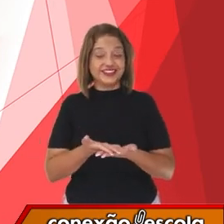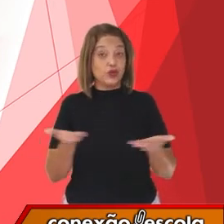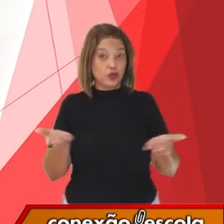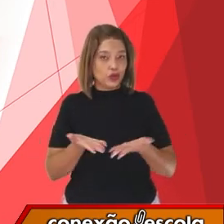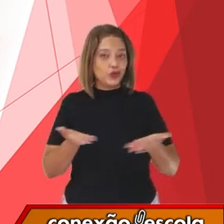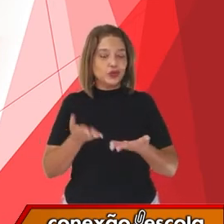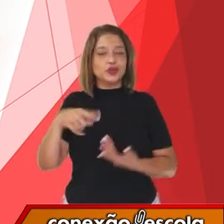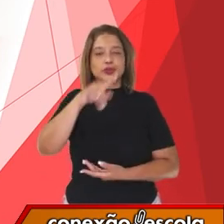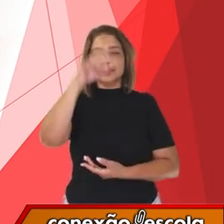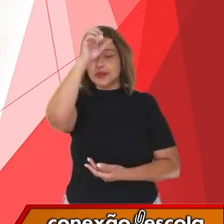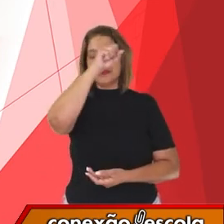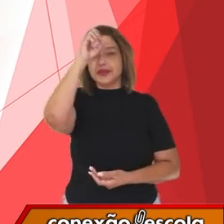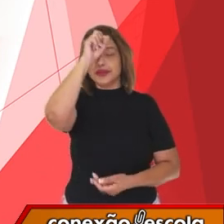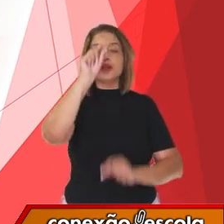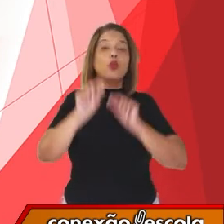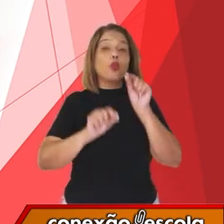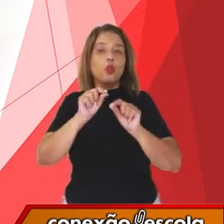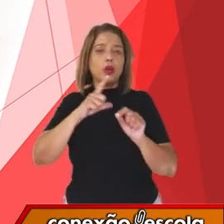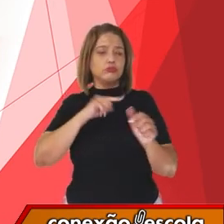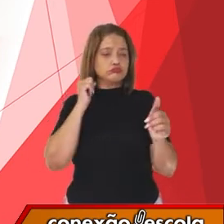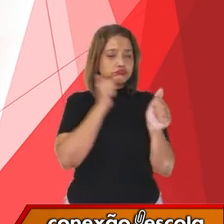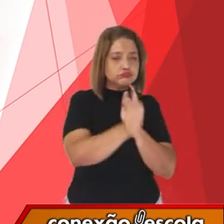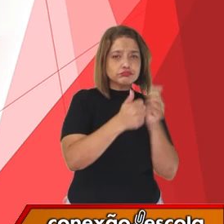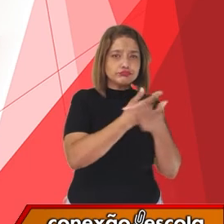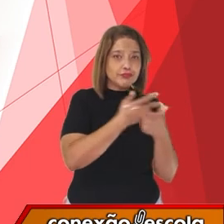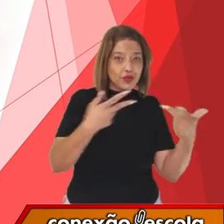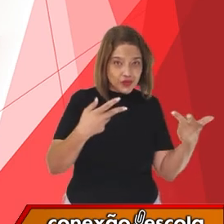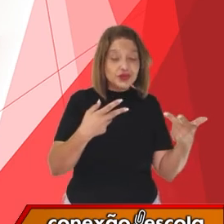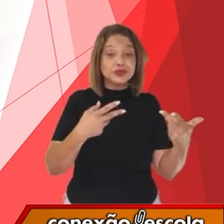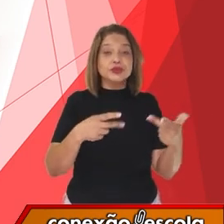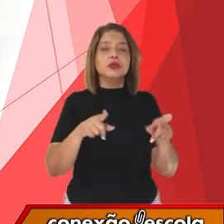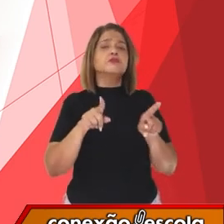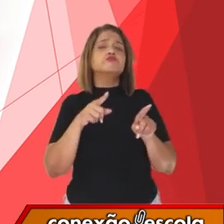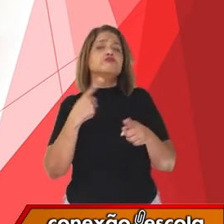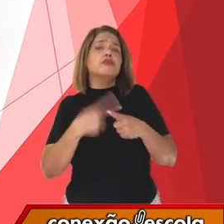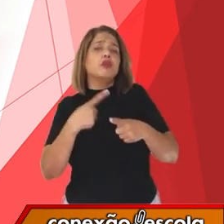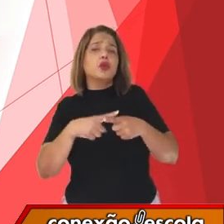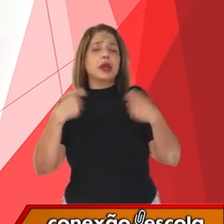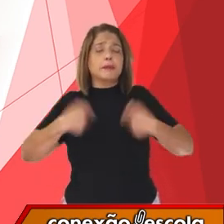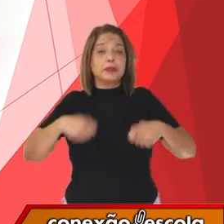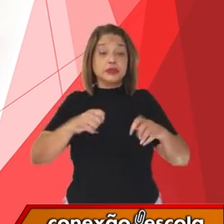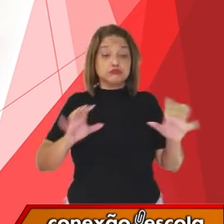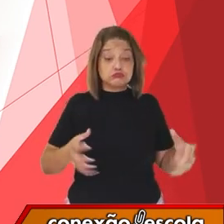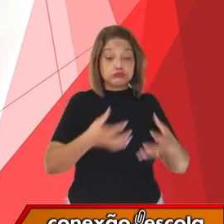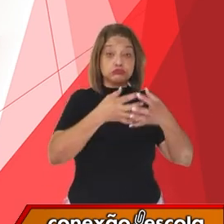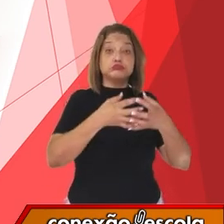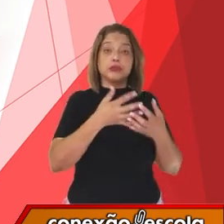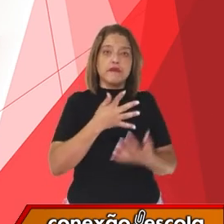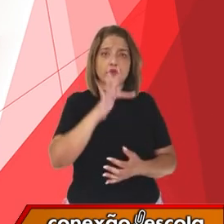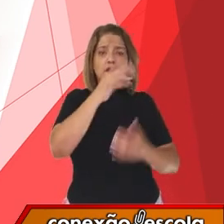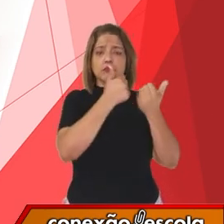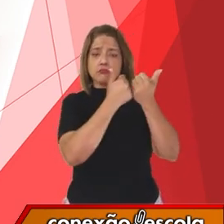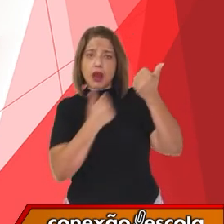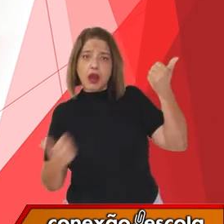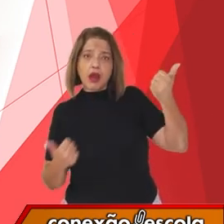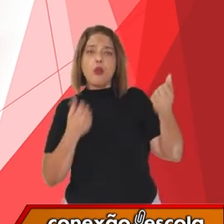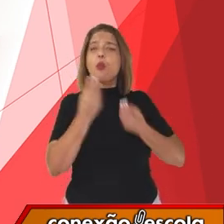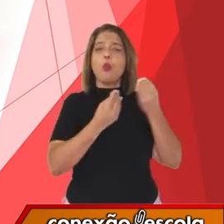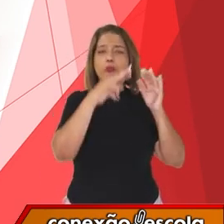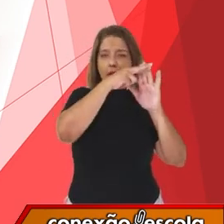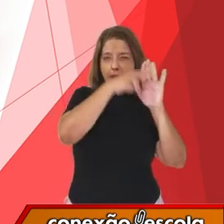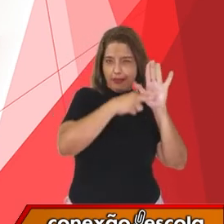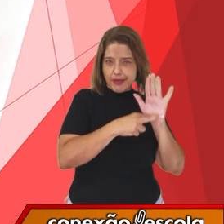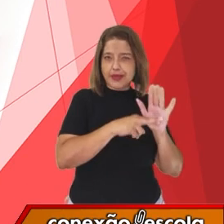de hoje, nós aprendemos o que são os esportes, para que servem as federações e as confederações